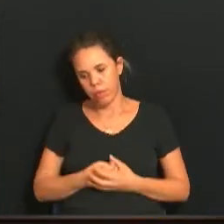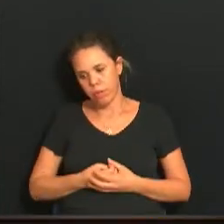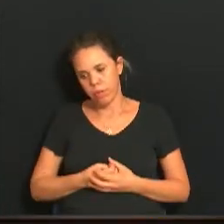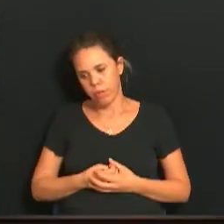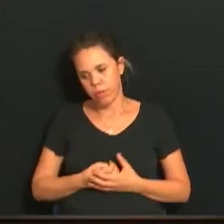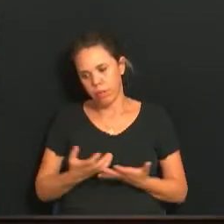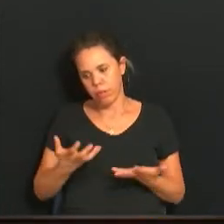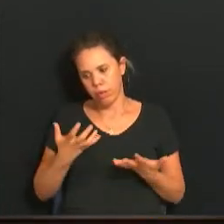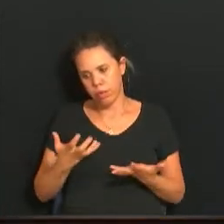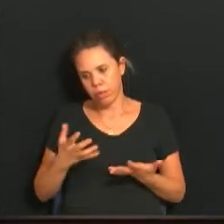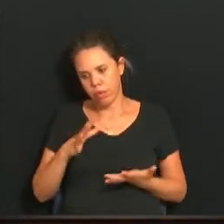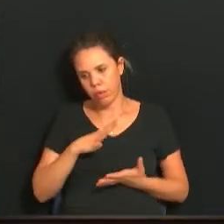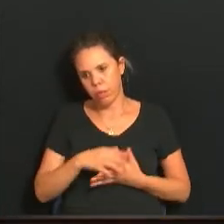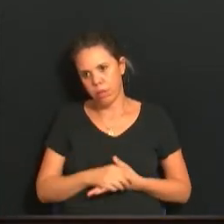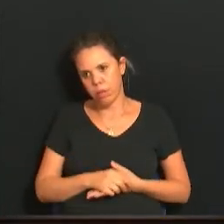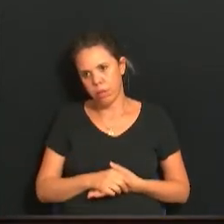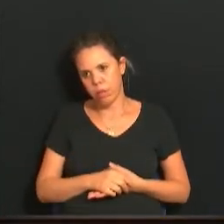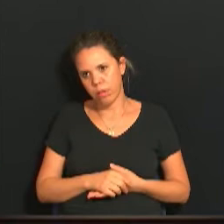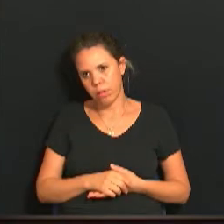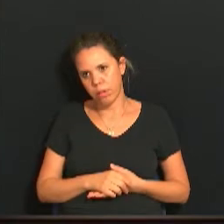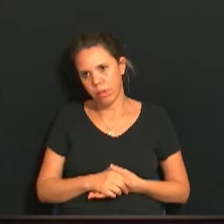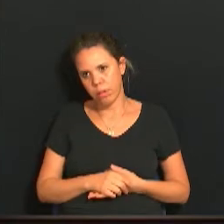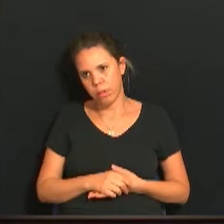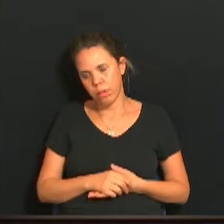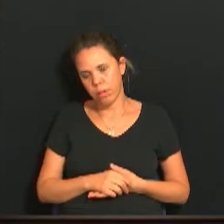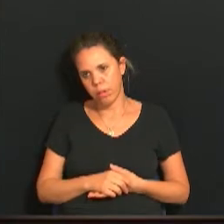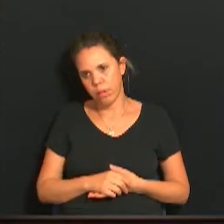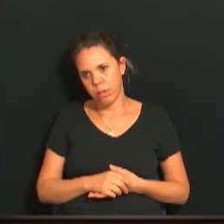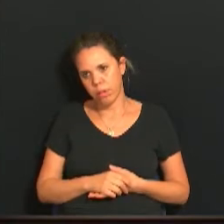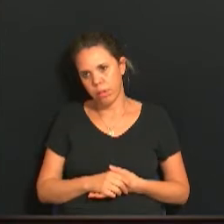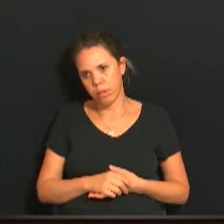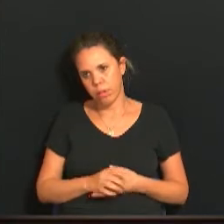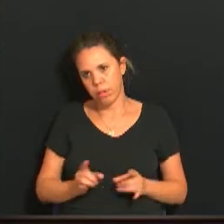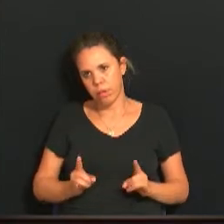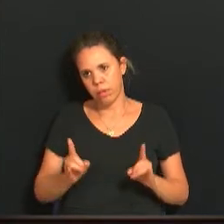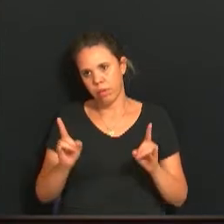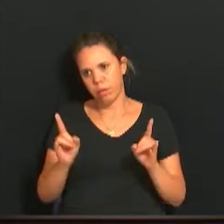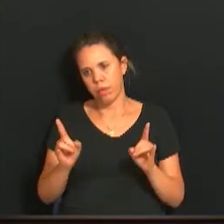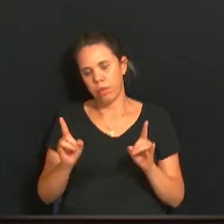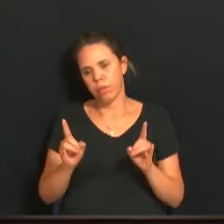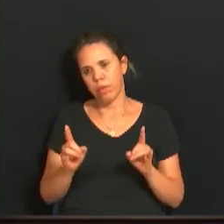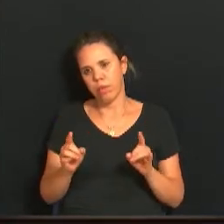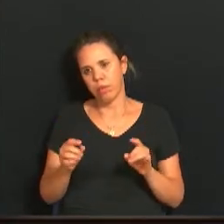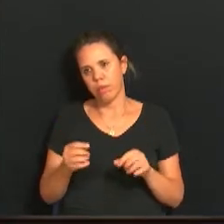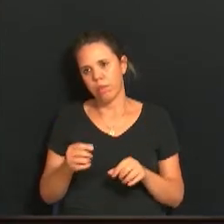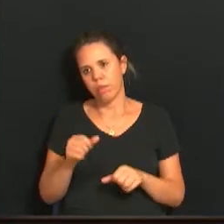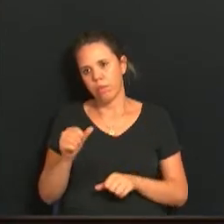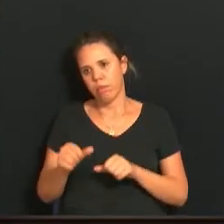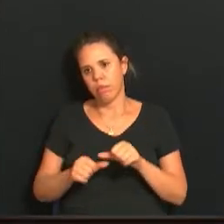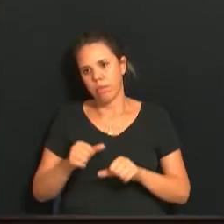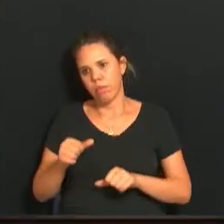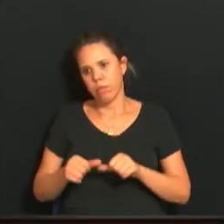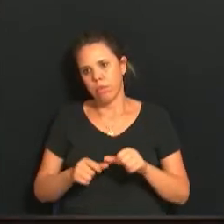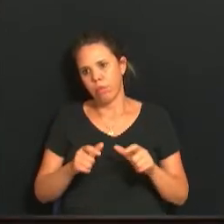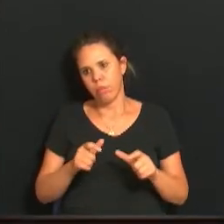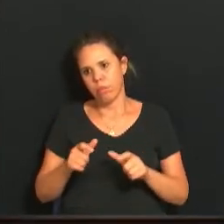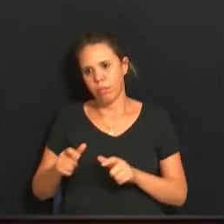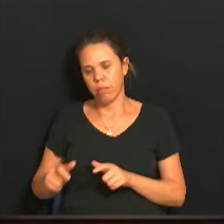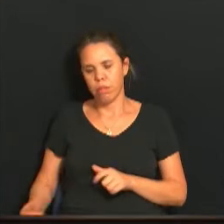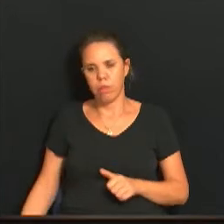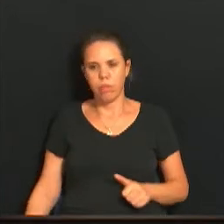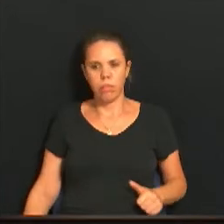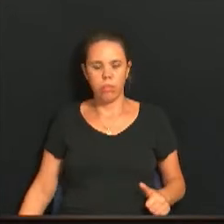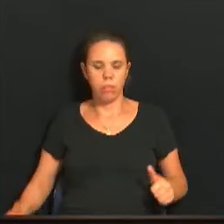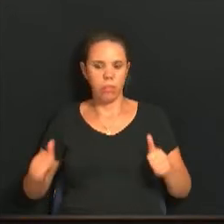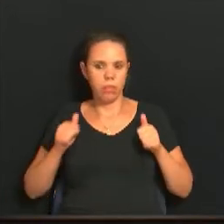quê para a nossa cidade? Nós queremos um complexo que dê vida, que revitalize aqueles espaços ociosos que nós